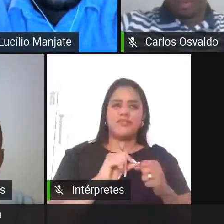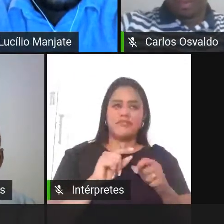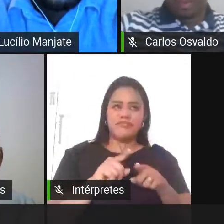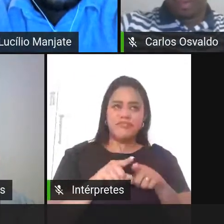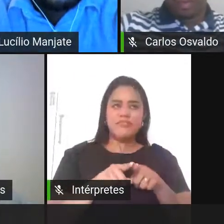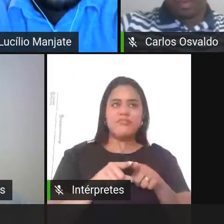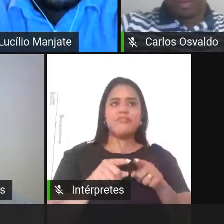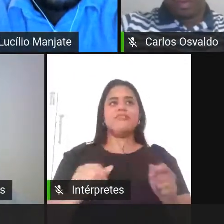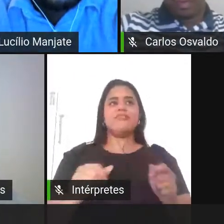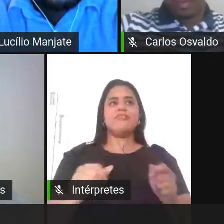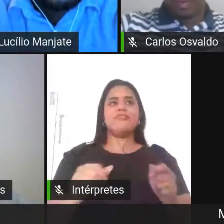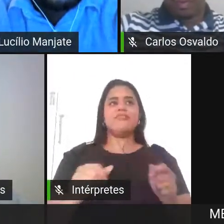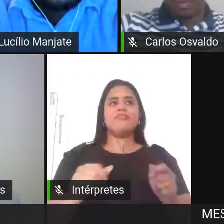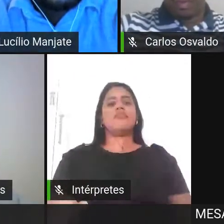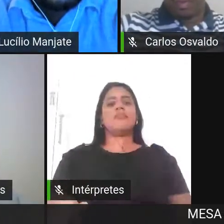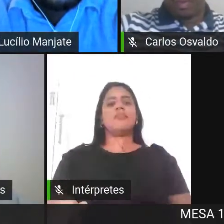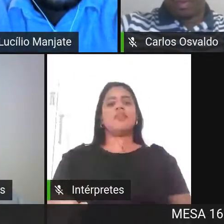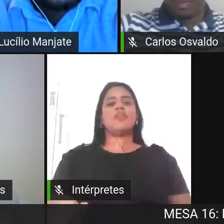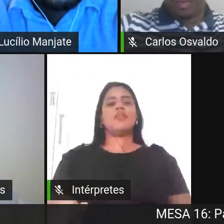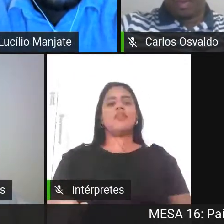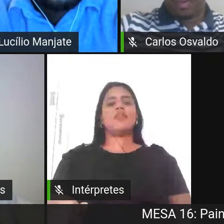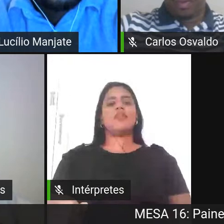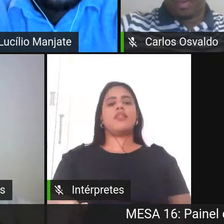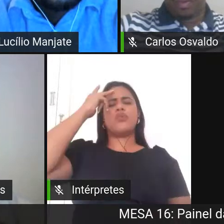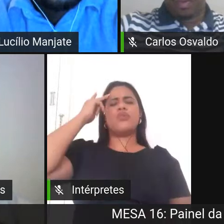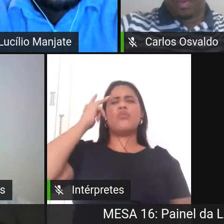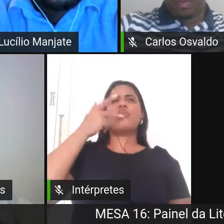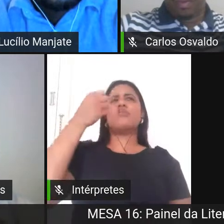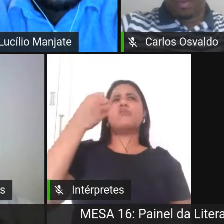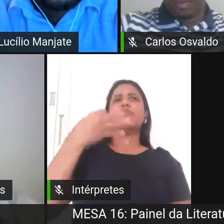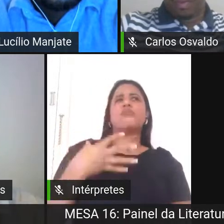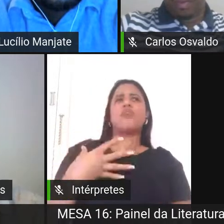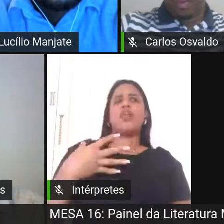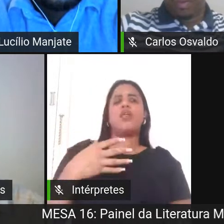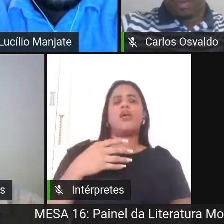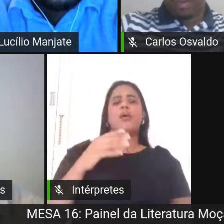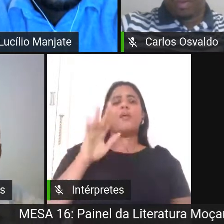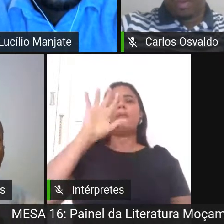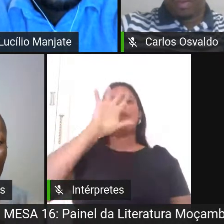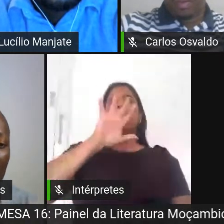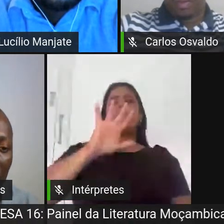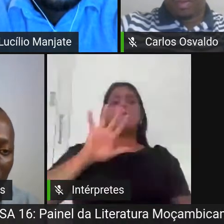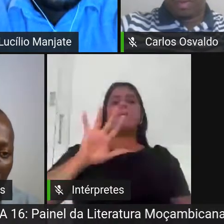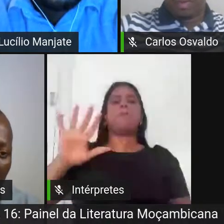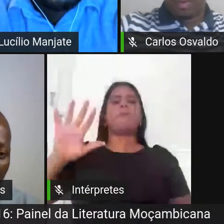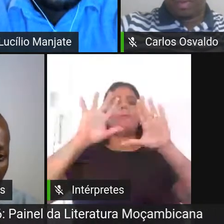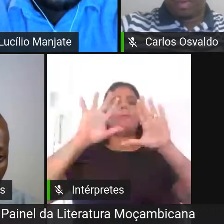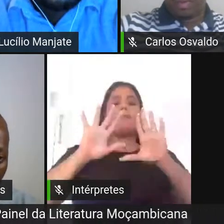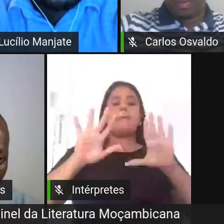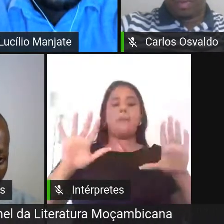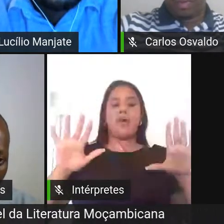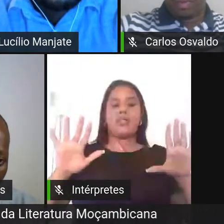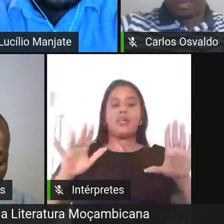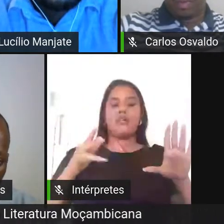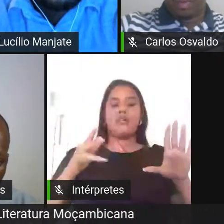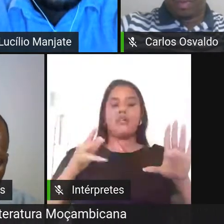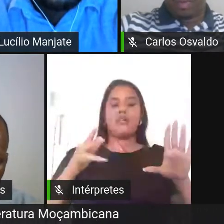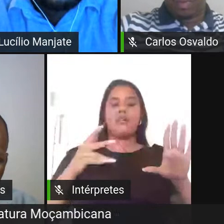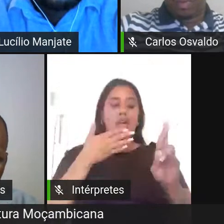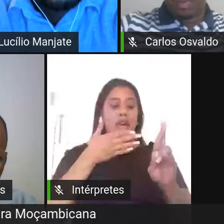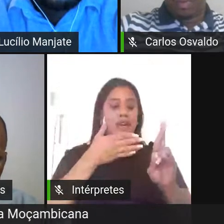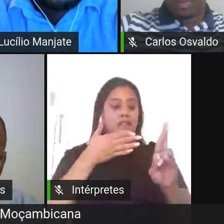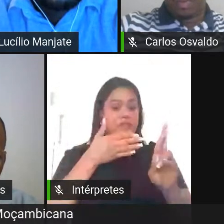painel sobre a referência, ou seja, a importância do autor